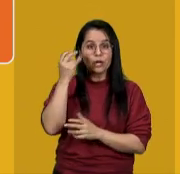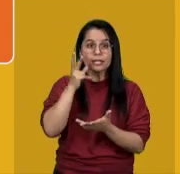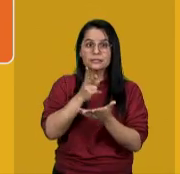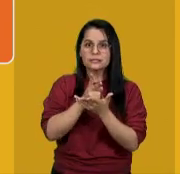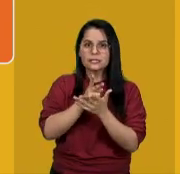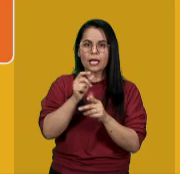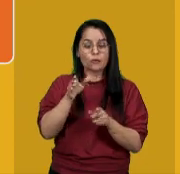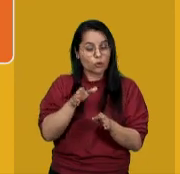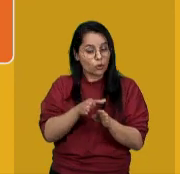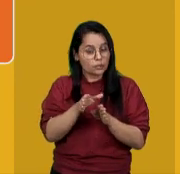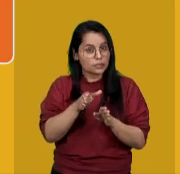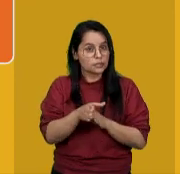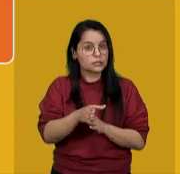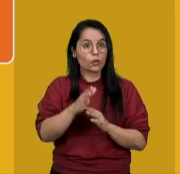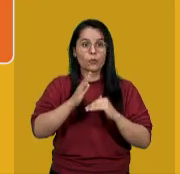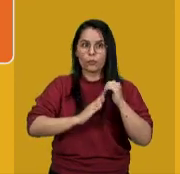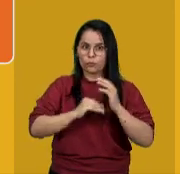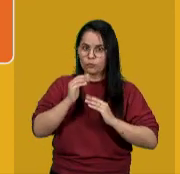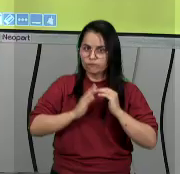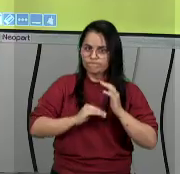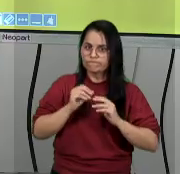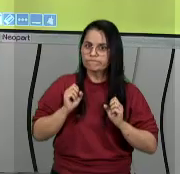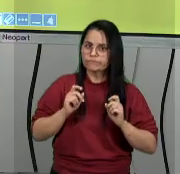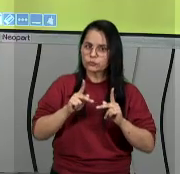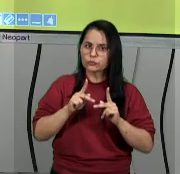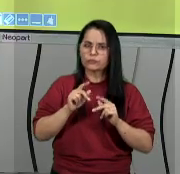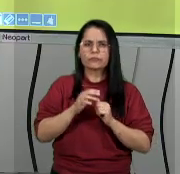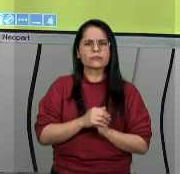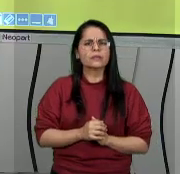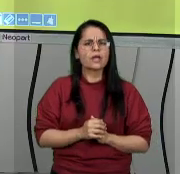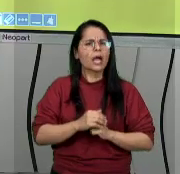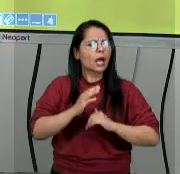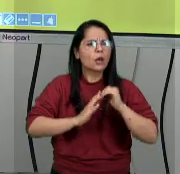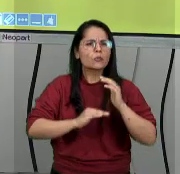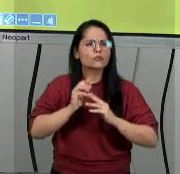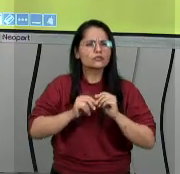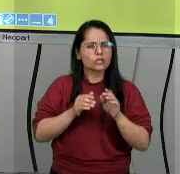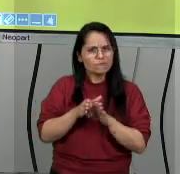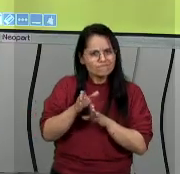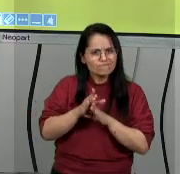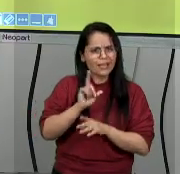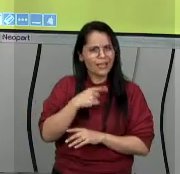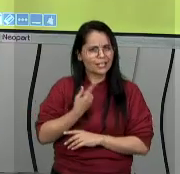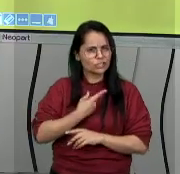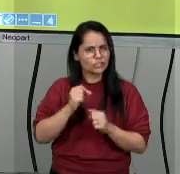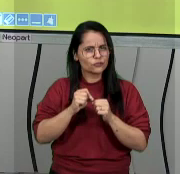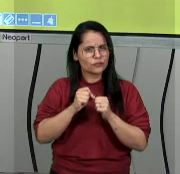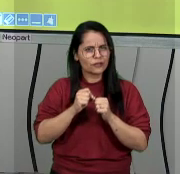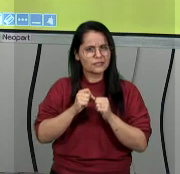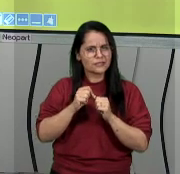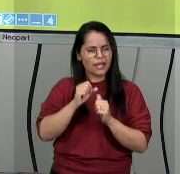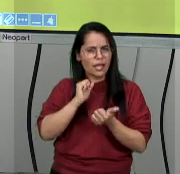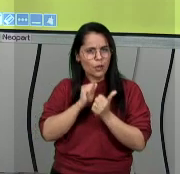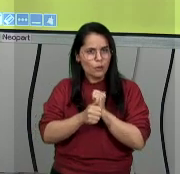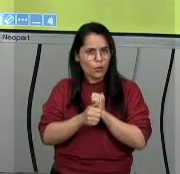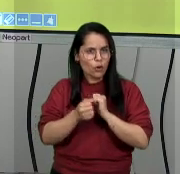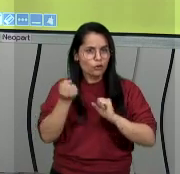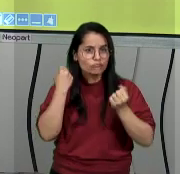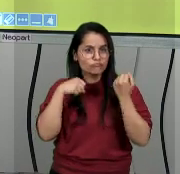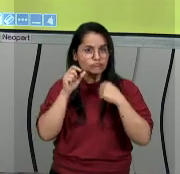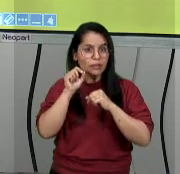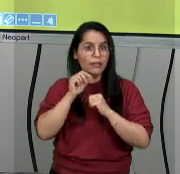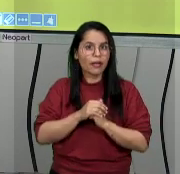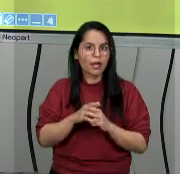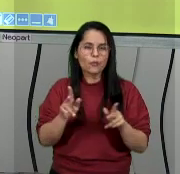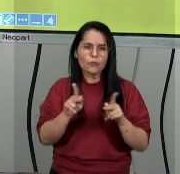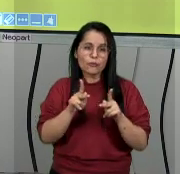sob orientação de especialistas. Esse especialista, pessoal, que orienta a gente a fazer exercício físico é o professor